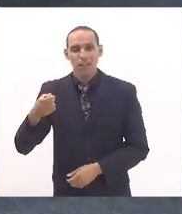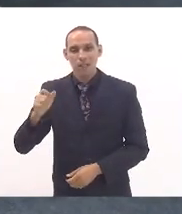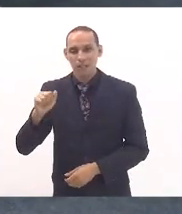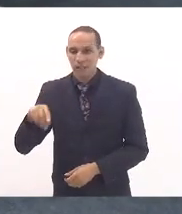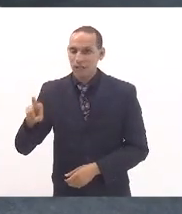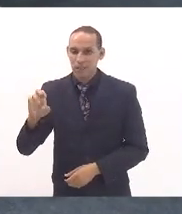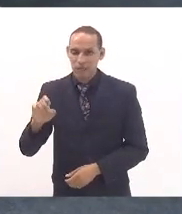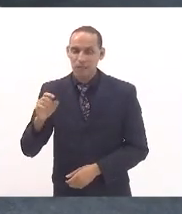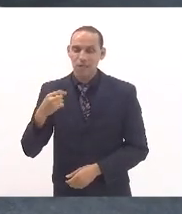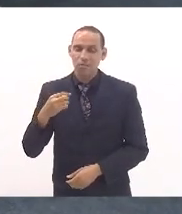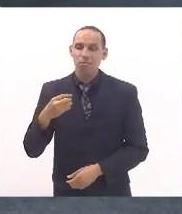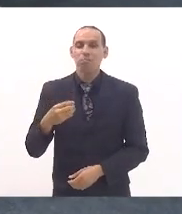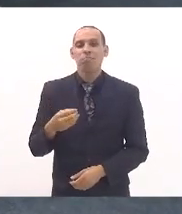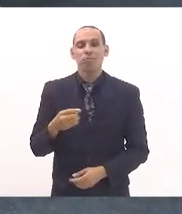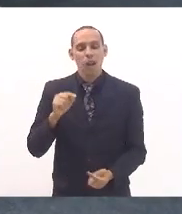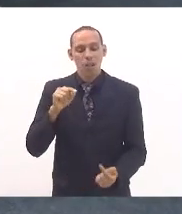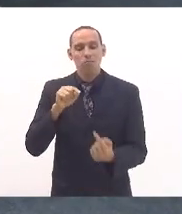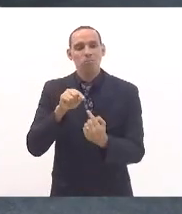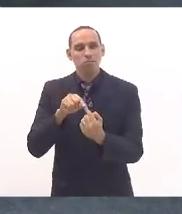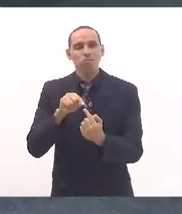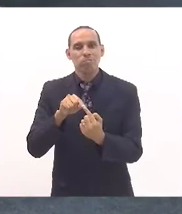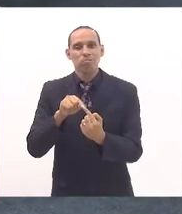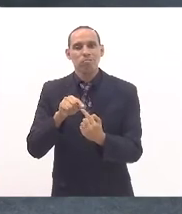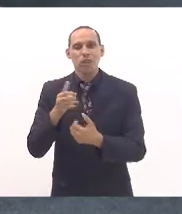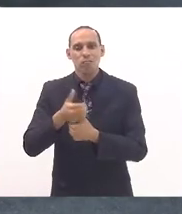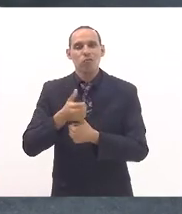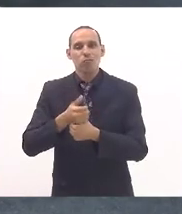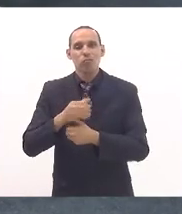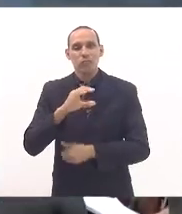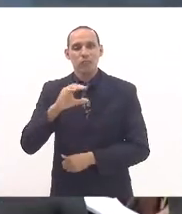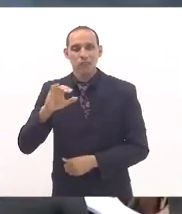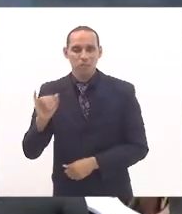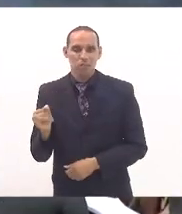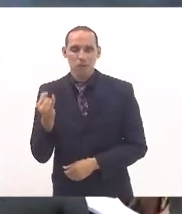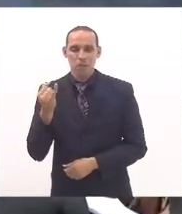meu parecer é favorável ao substitutivo da CCJ.